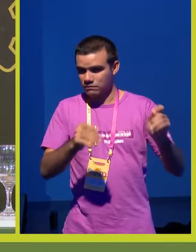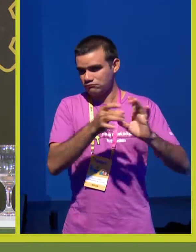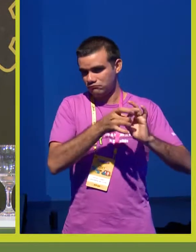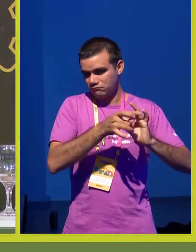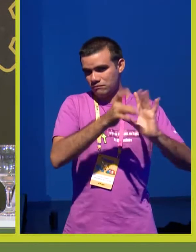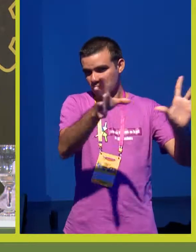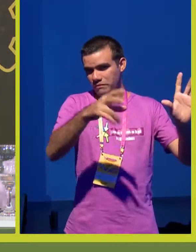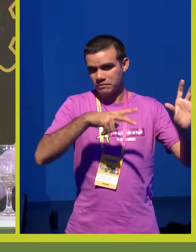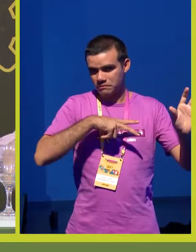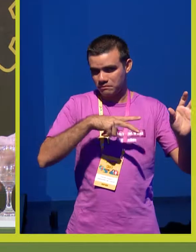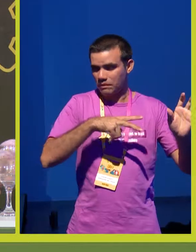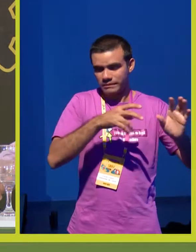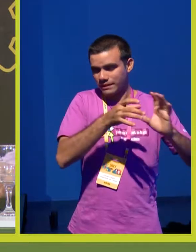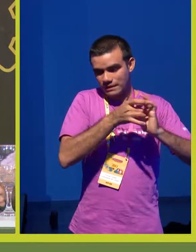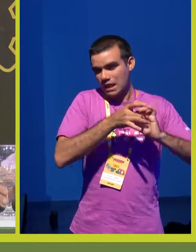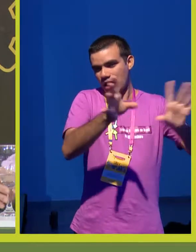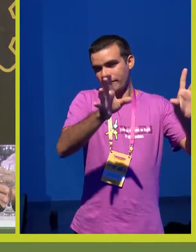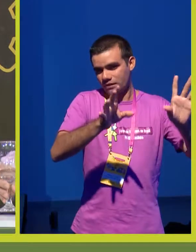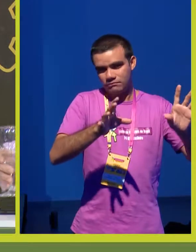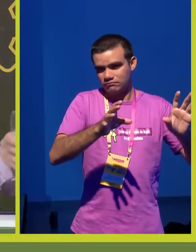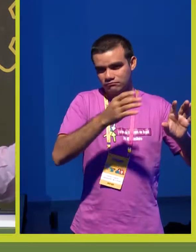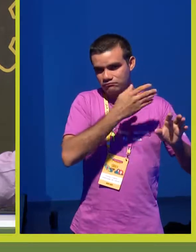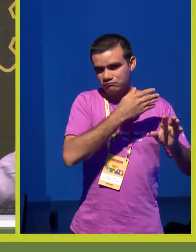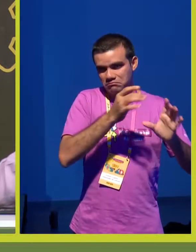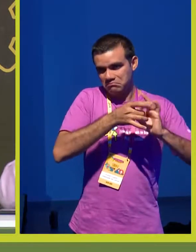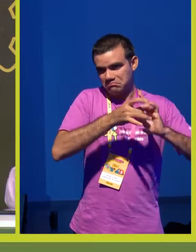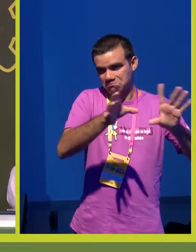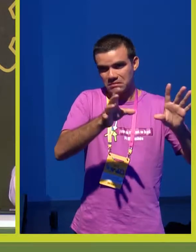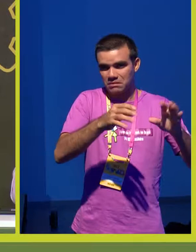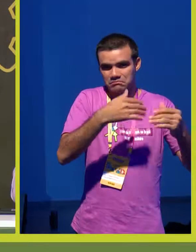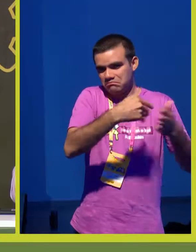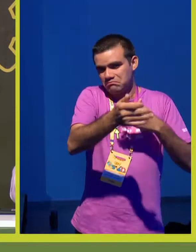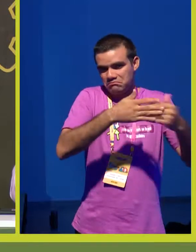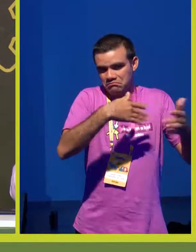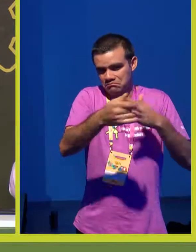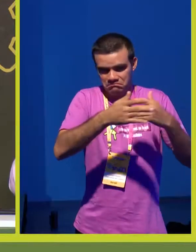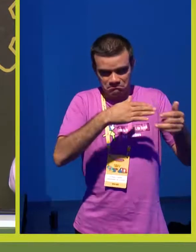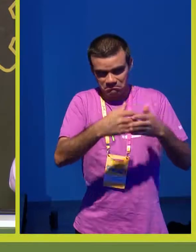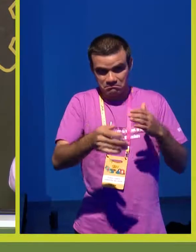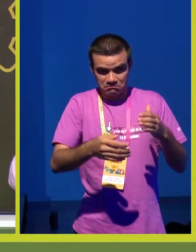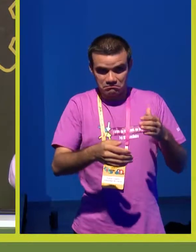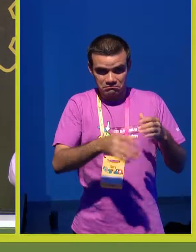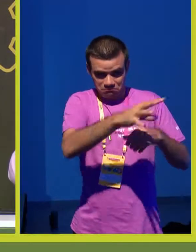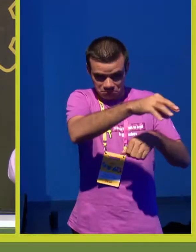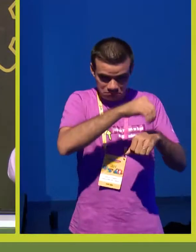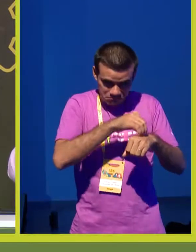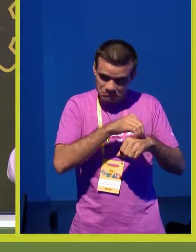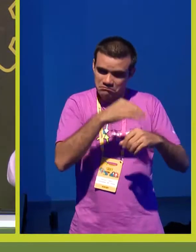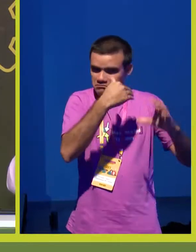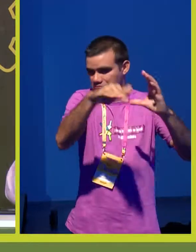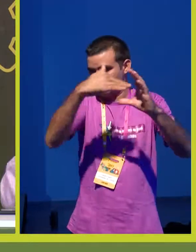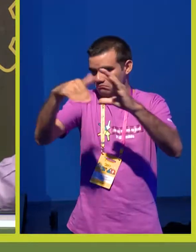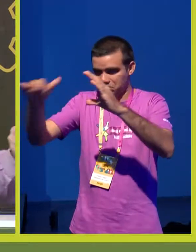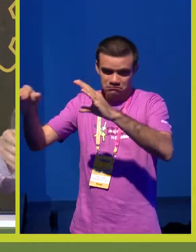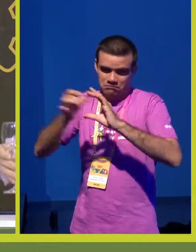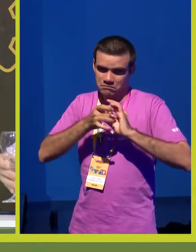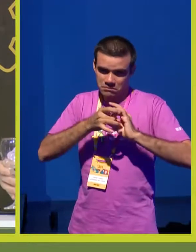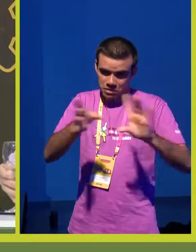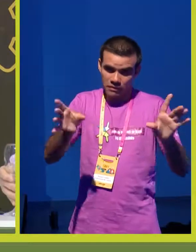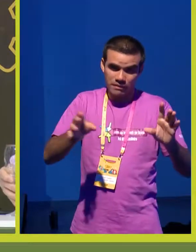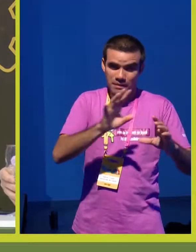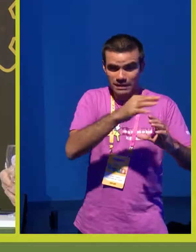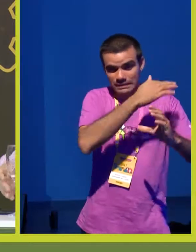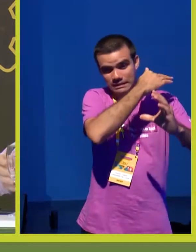que pode ser distribuída para que qualquer pessoa possa cifrar a mensagem para quem ela vai mandar. Só que essa